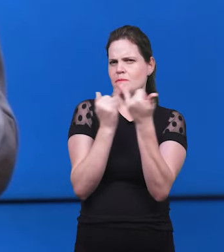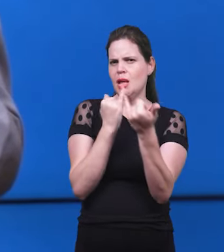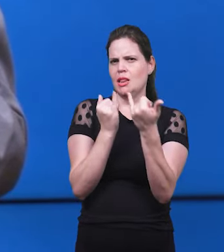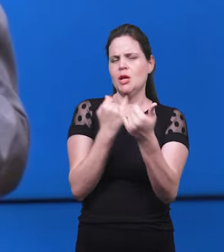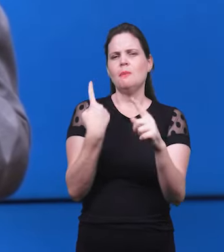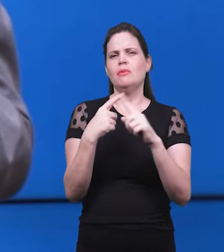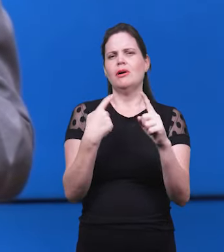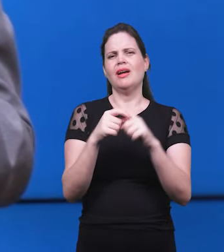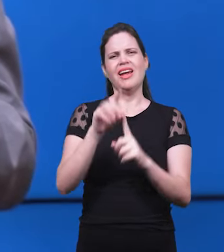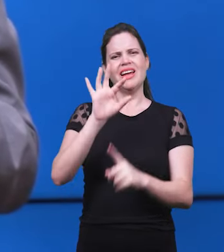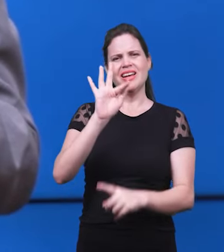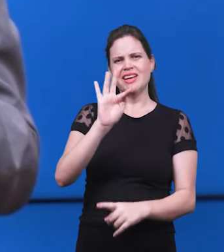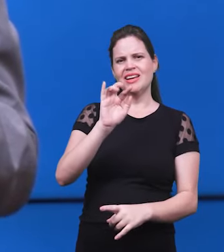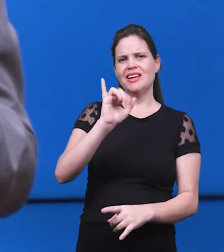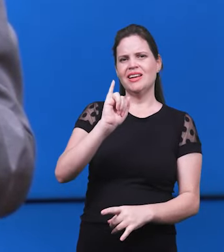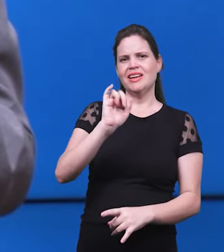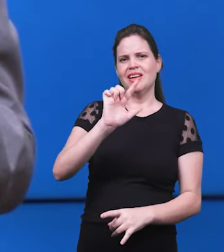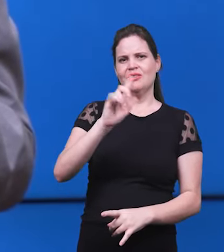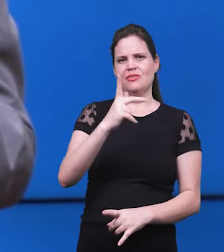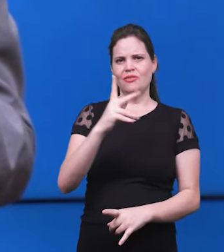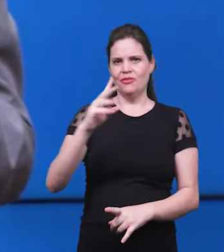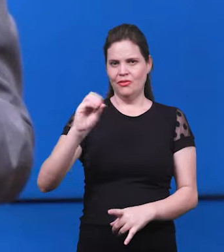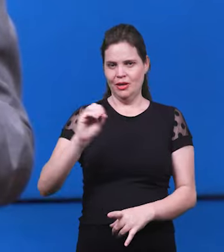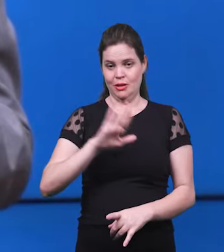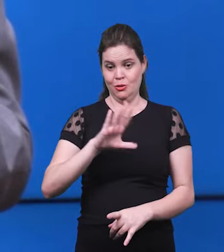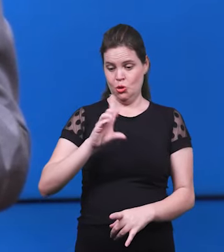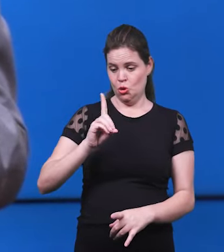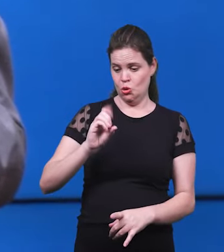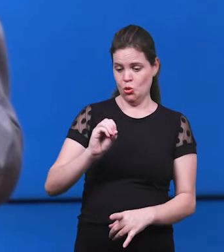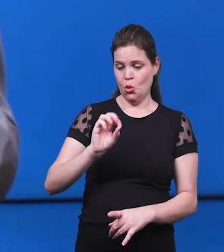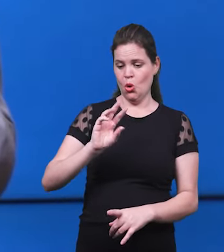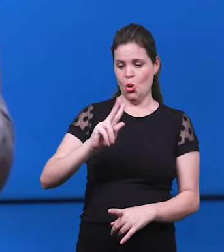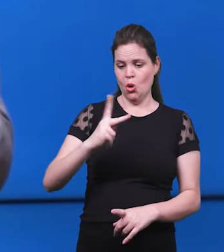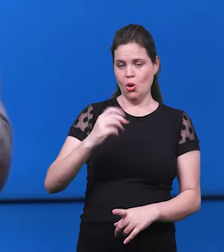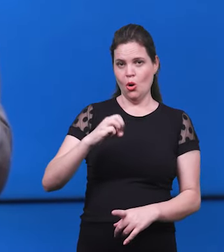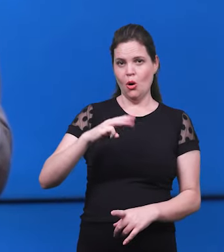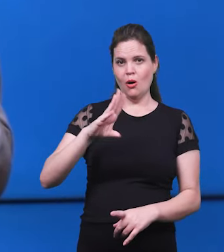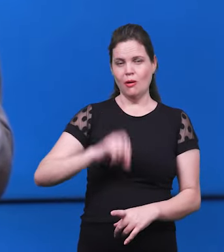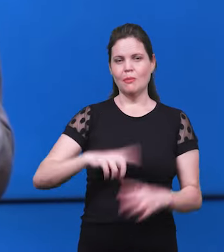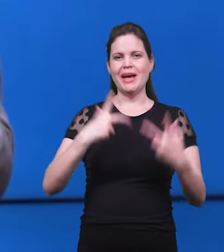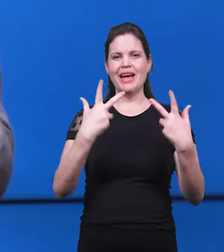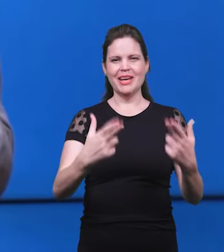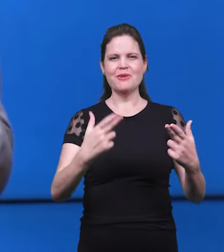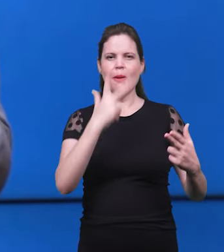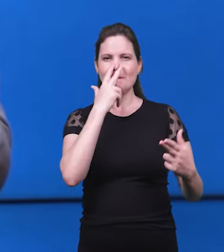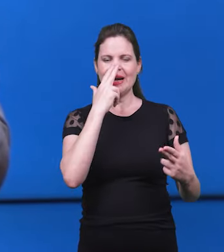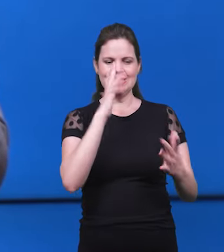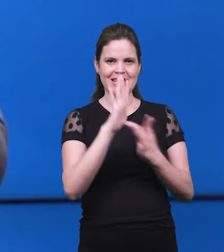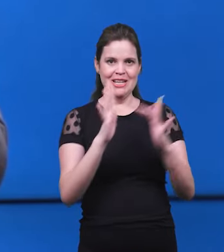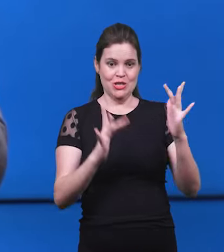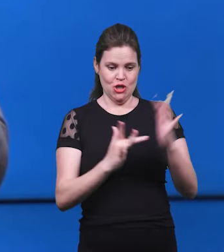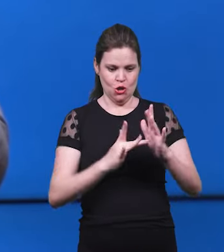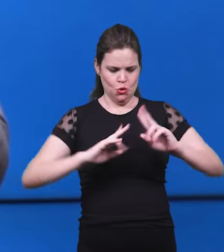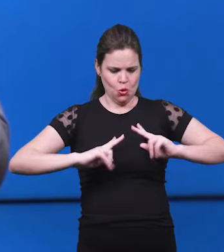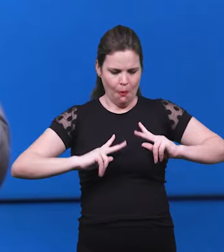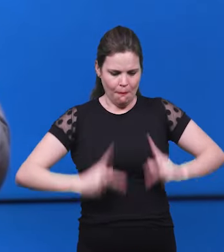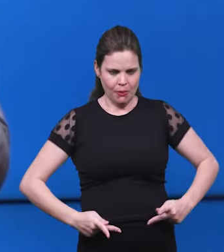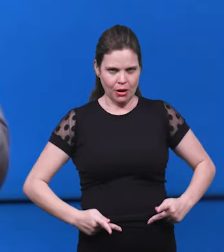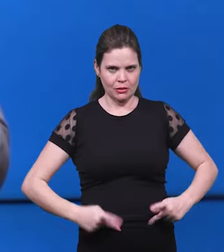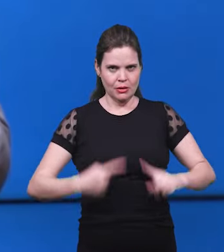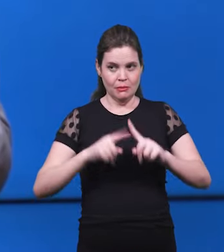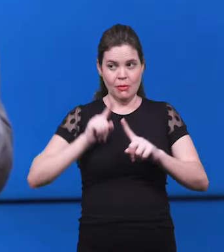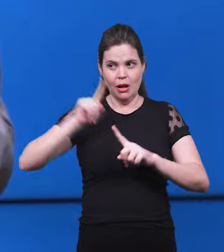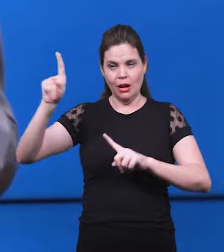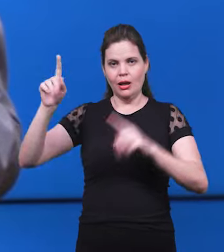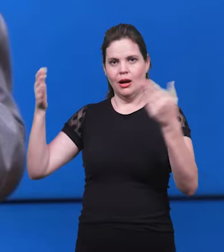expressão Filho do Homem é Jesus quando veio como homem, né? Agora não, agora ele estava sendo visto ali como Jesus glorificado, Jesus